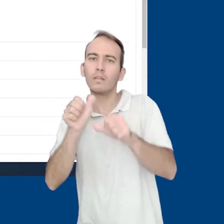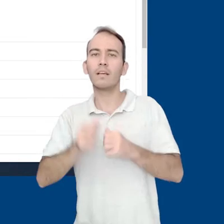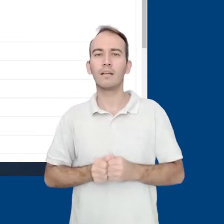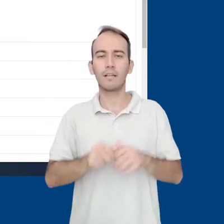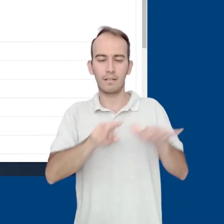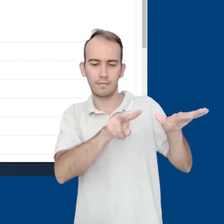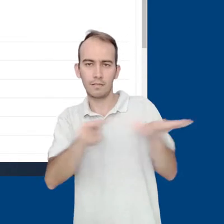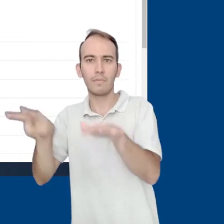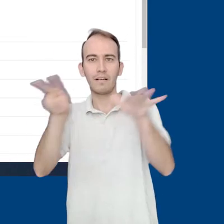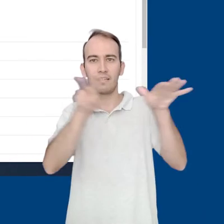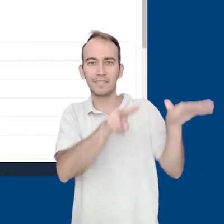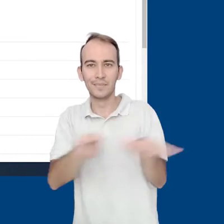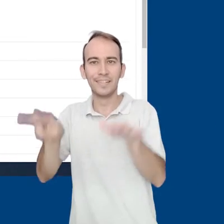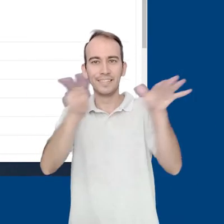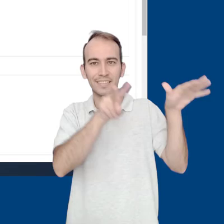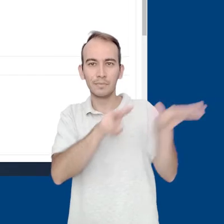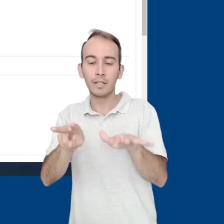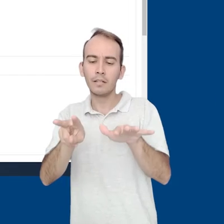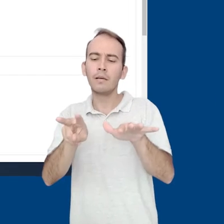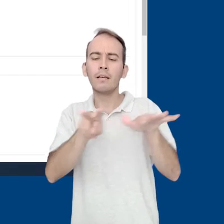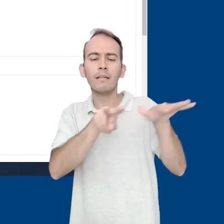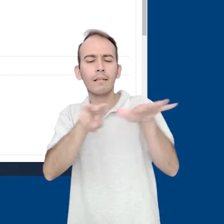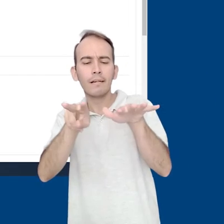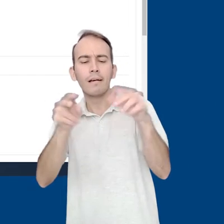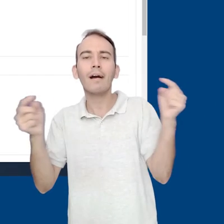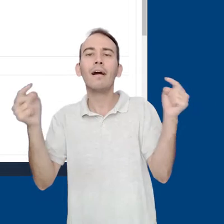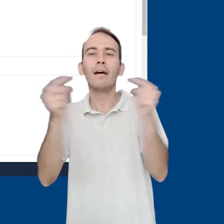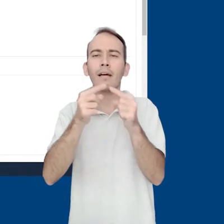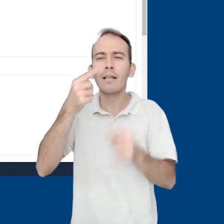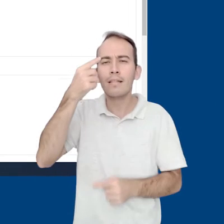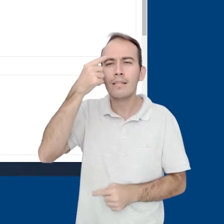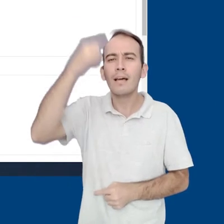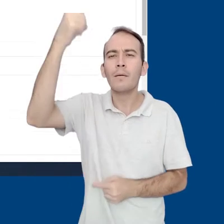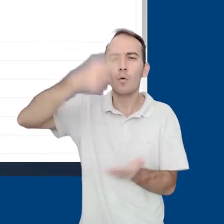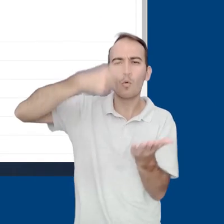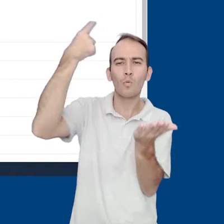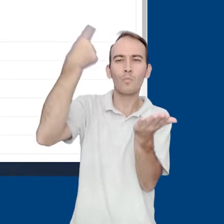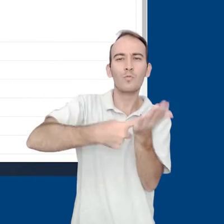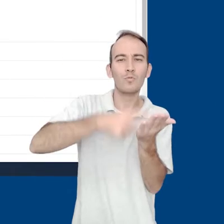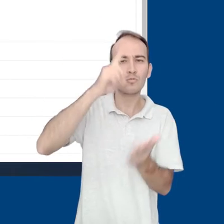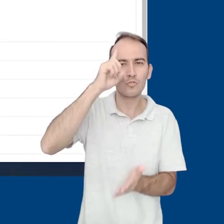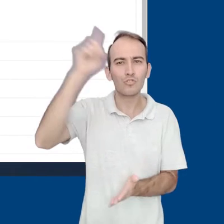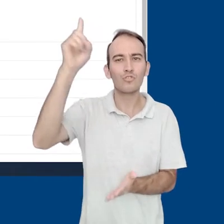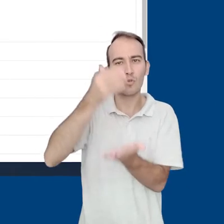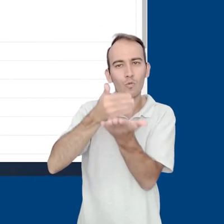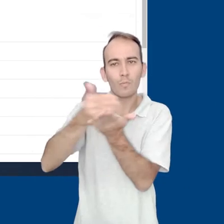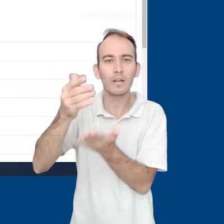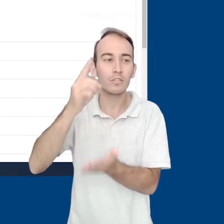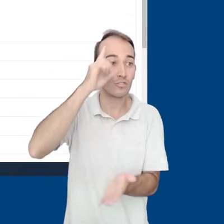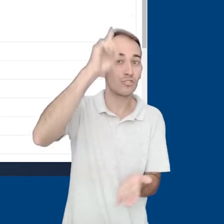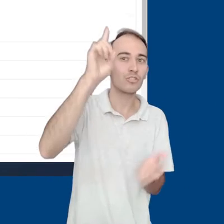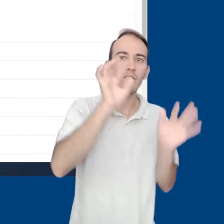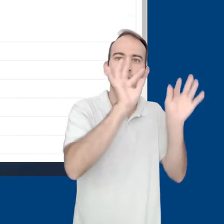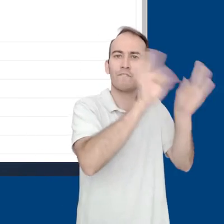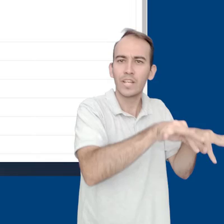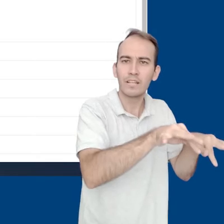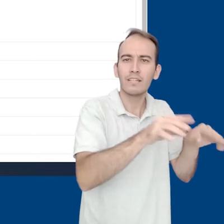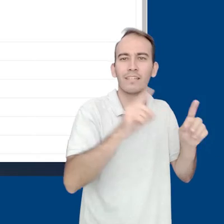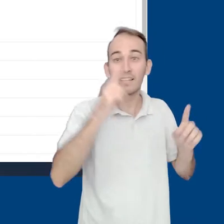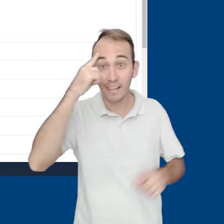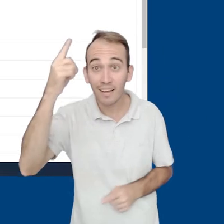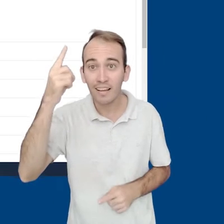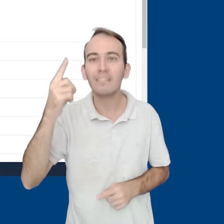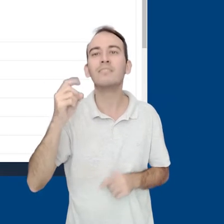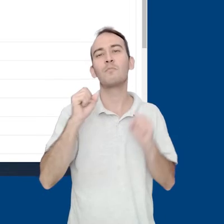vai a partir da data que configuramos aqui para início do curso, separar